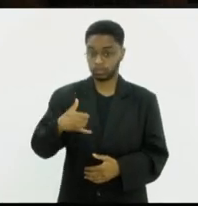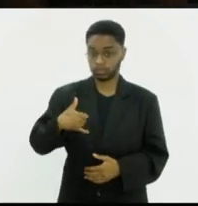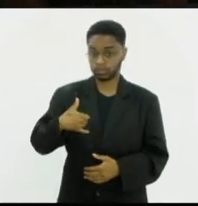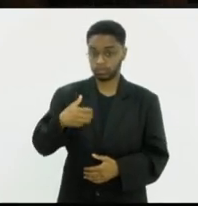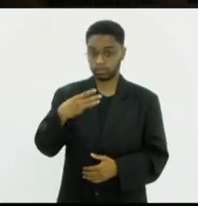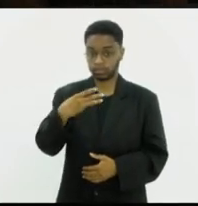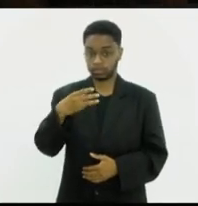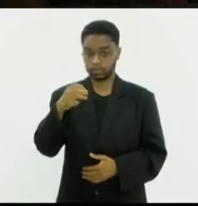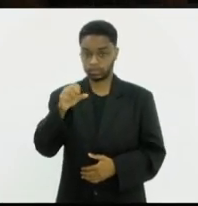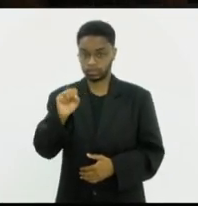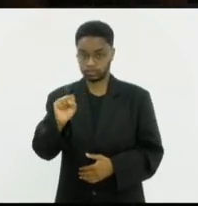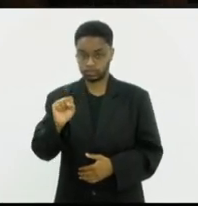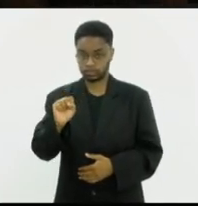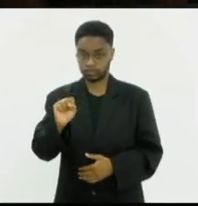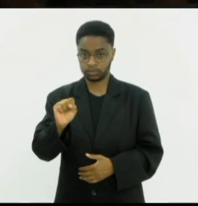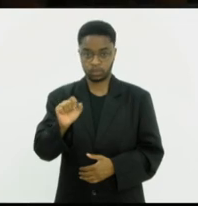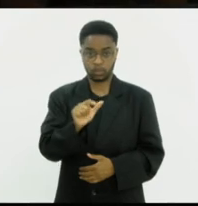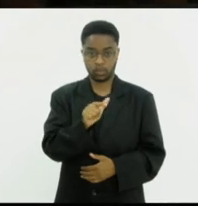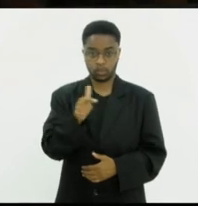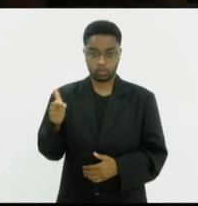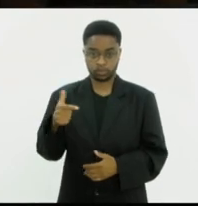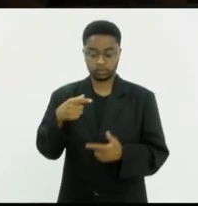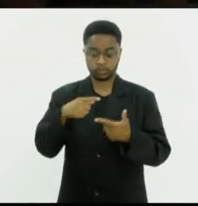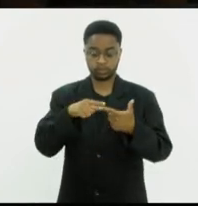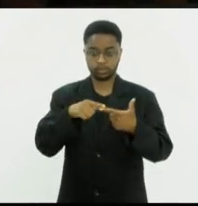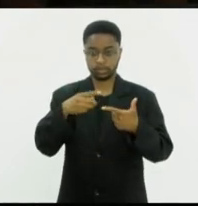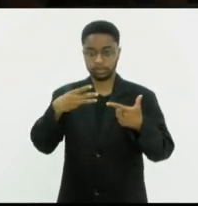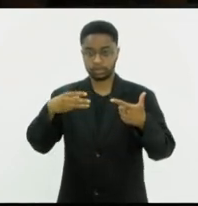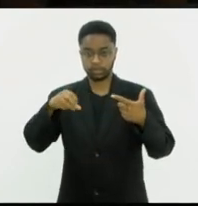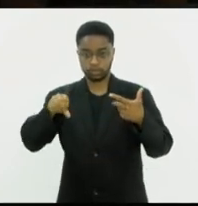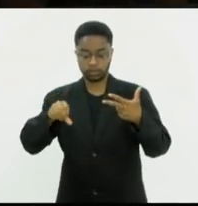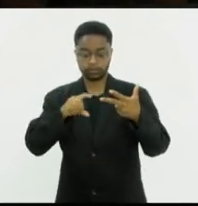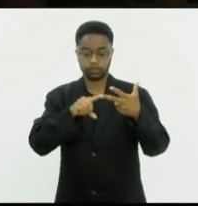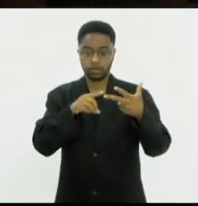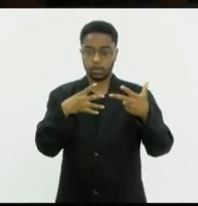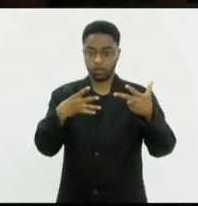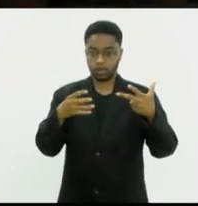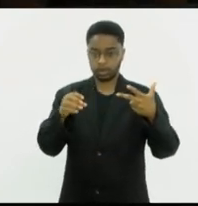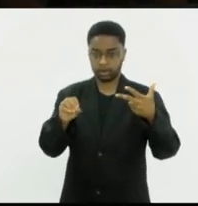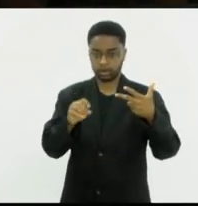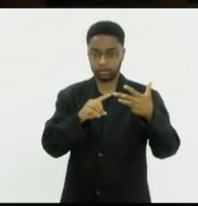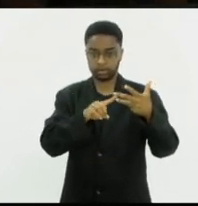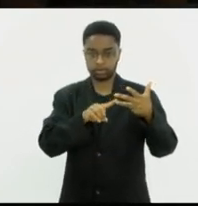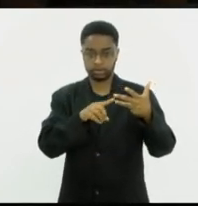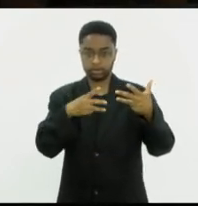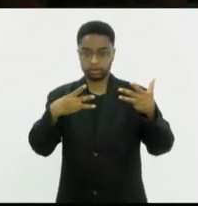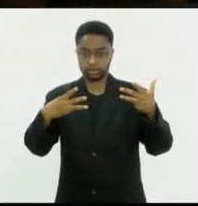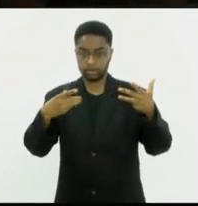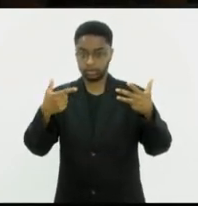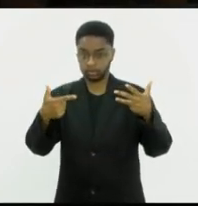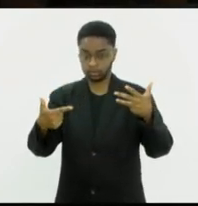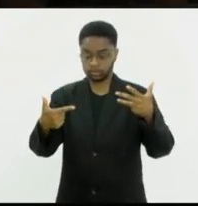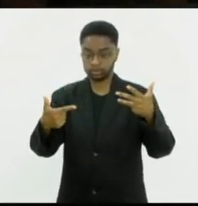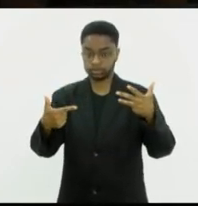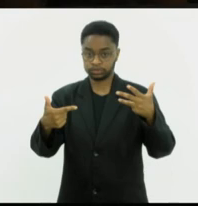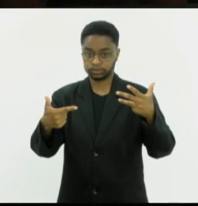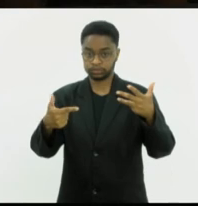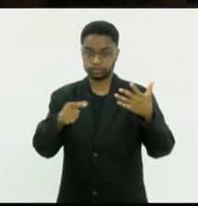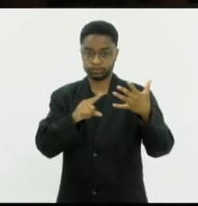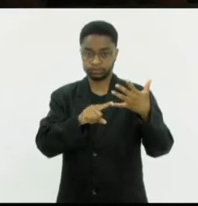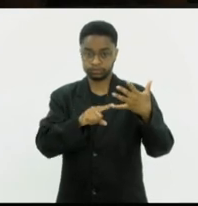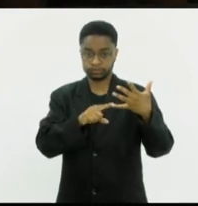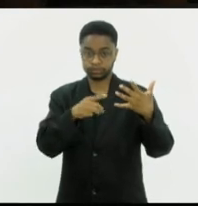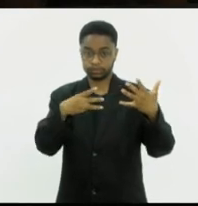idade, outro com 39 anos de idade, outro com 49 anos de idade, outro com 32 anos de idade e o